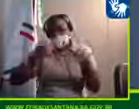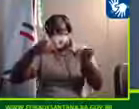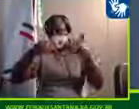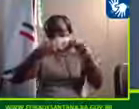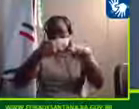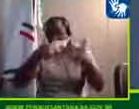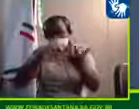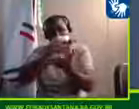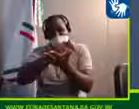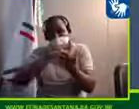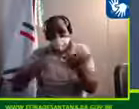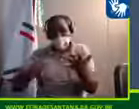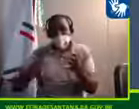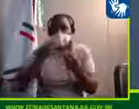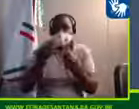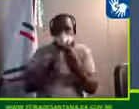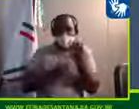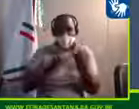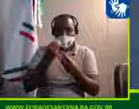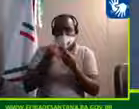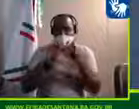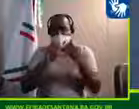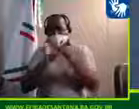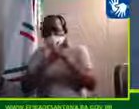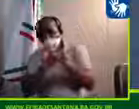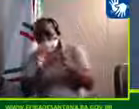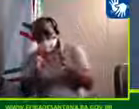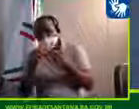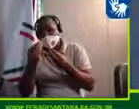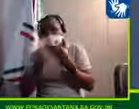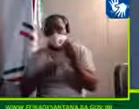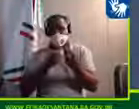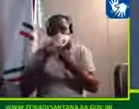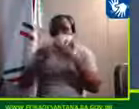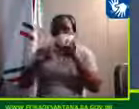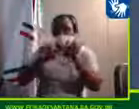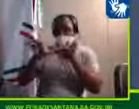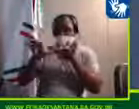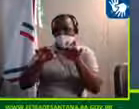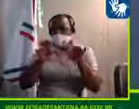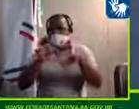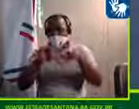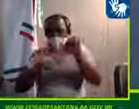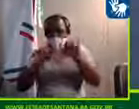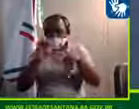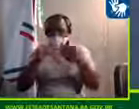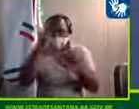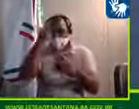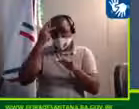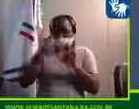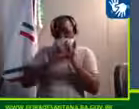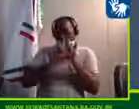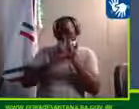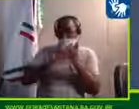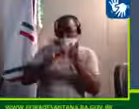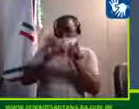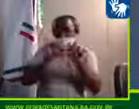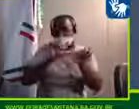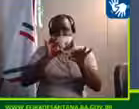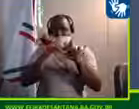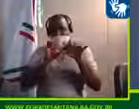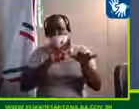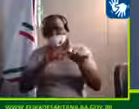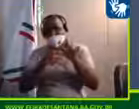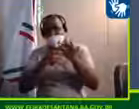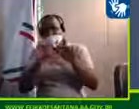para também nos permitirmos que a gente comece escalonadamente com as pessoas que mais precisam sair mais cedo em várias atividades e